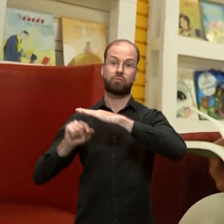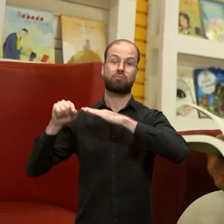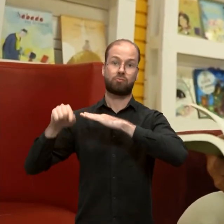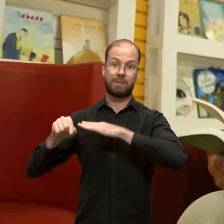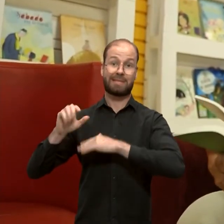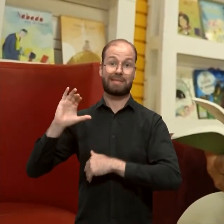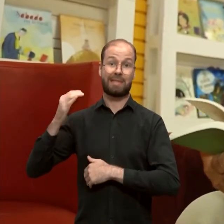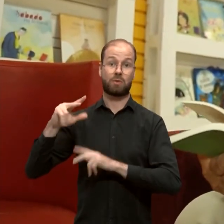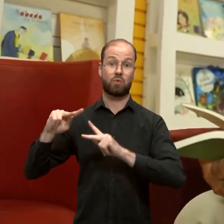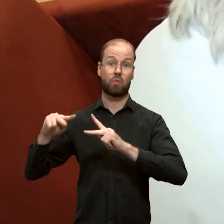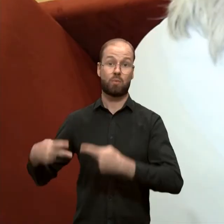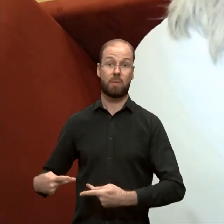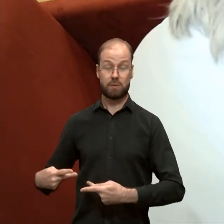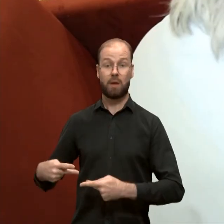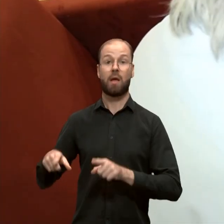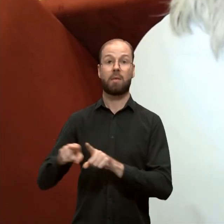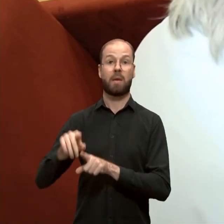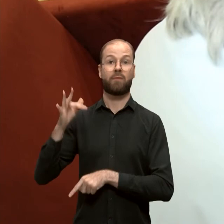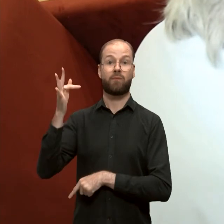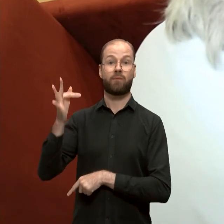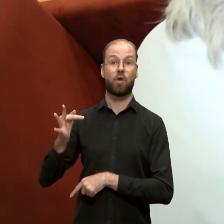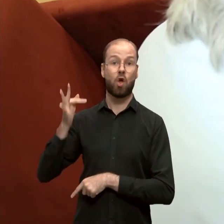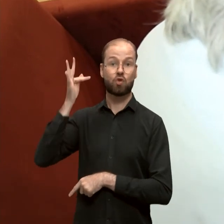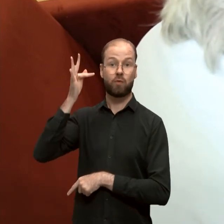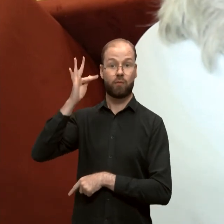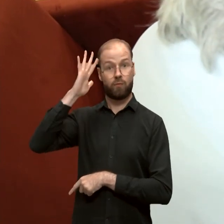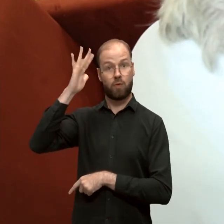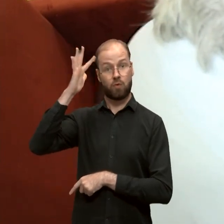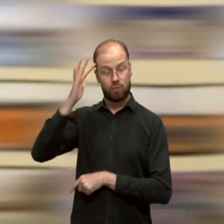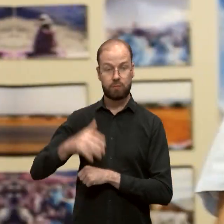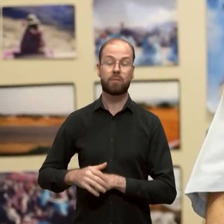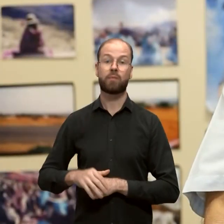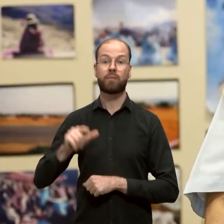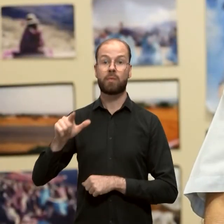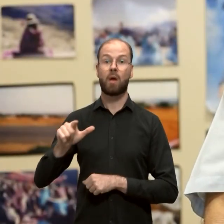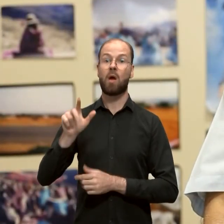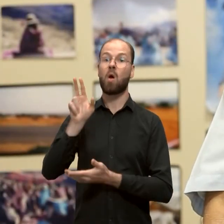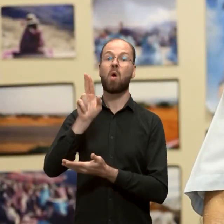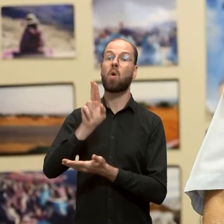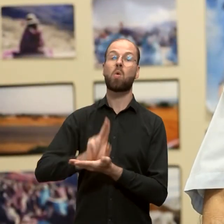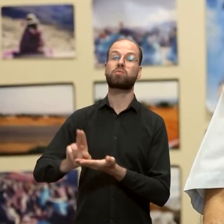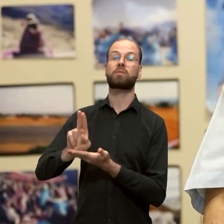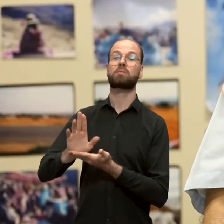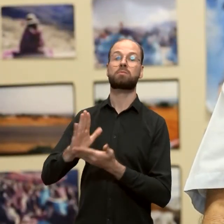Ciências Humanas e Filosofia. A universidade significa